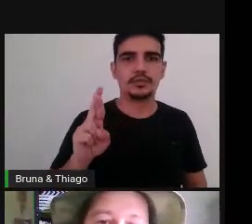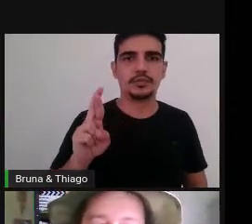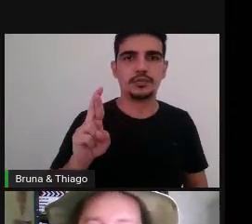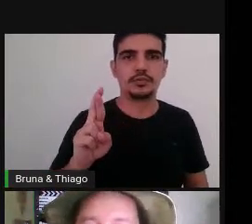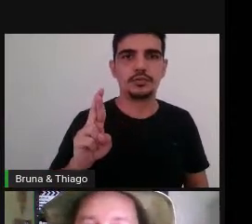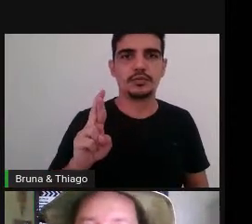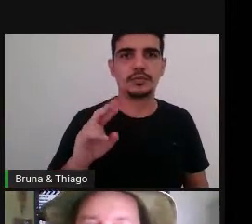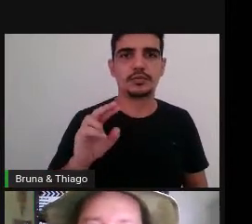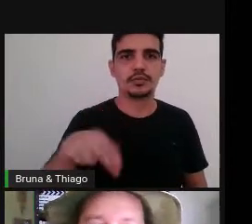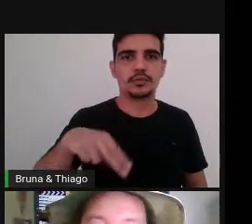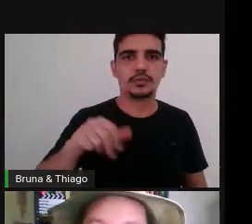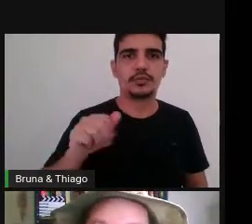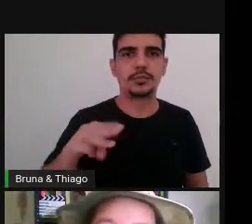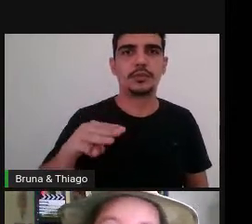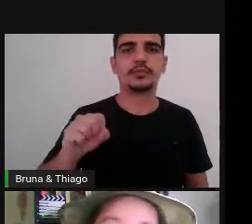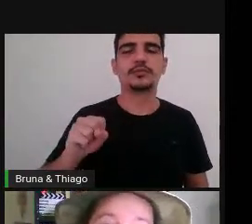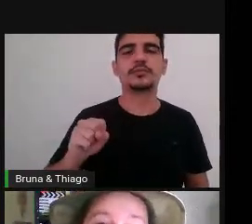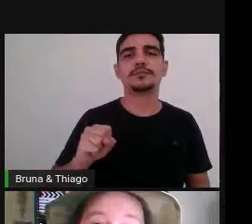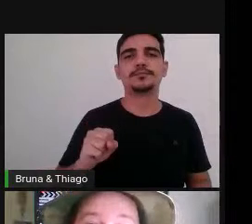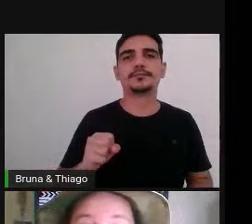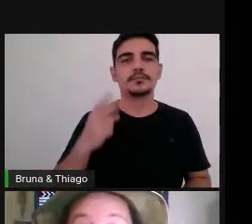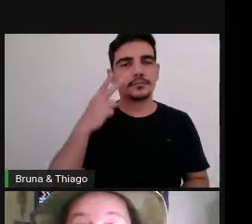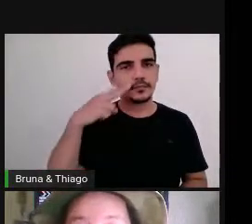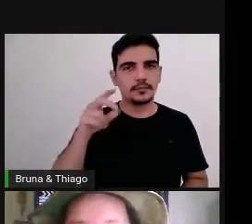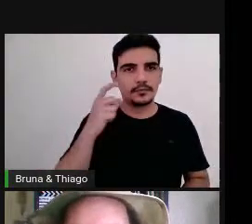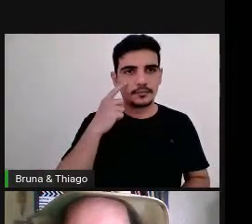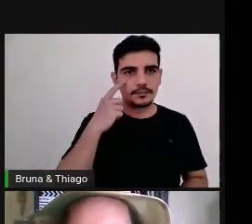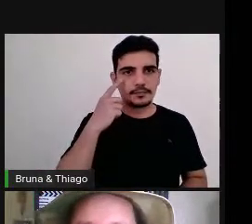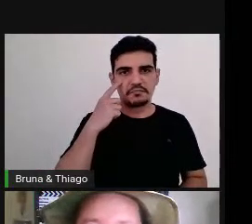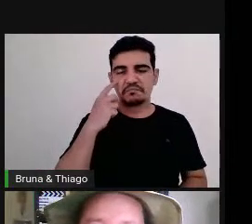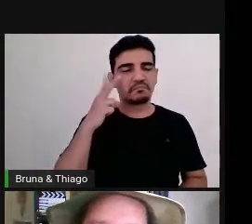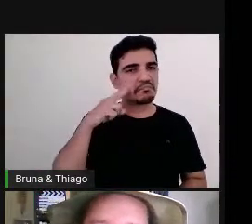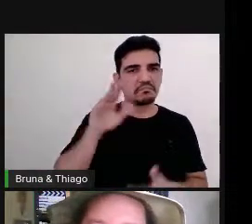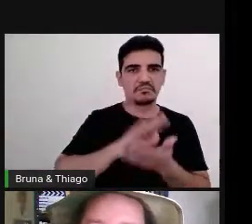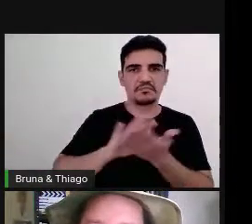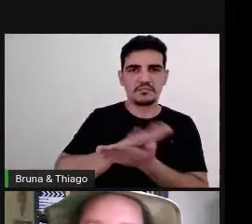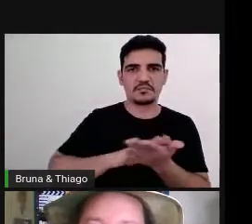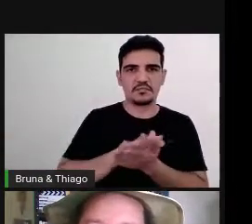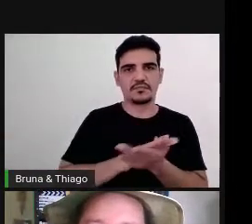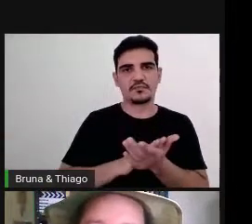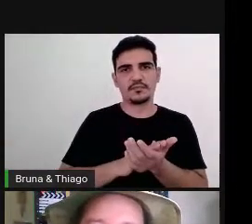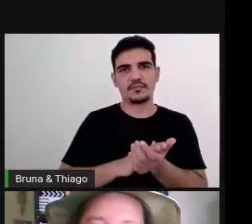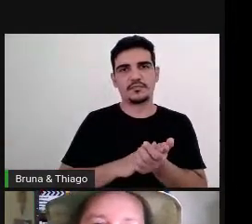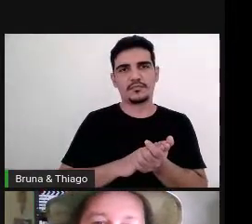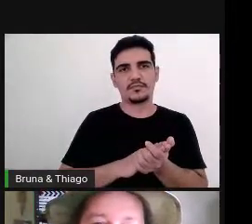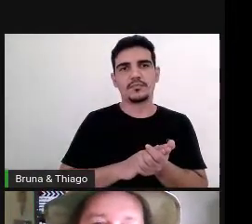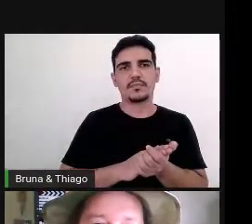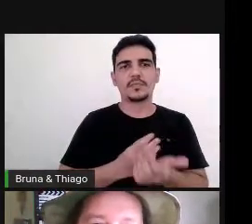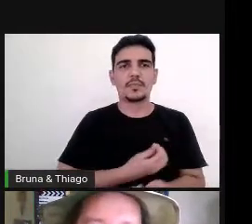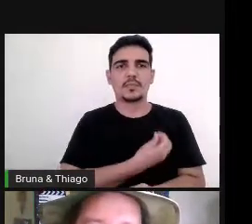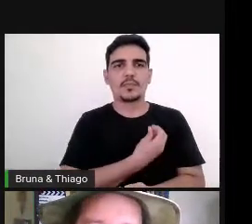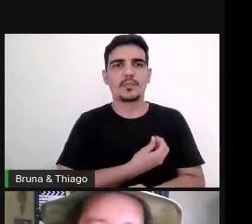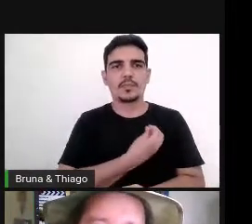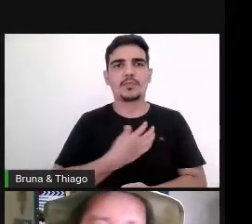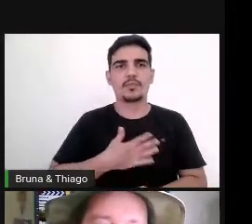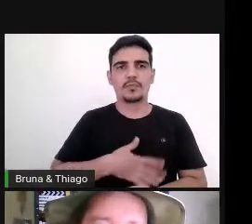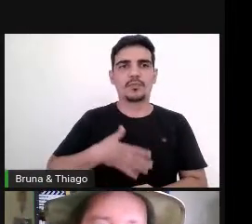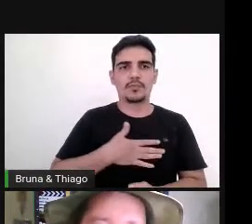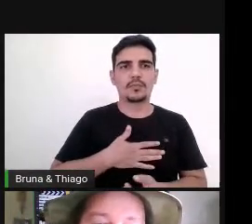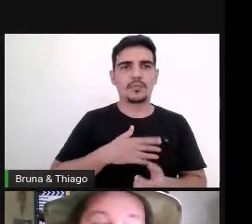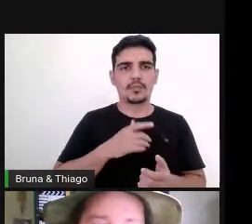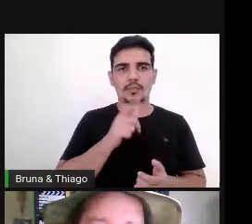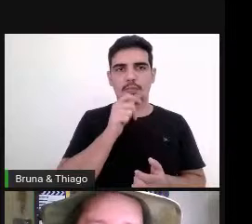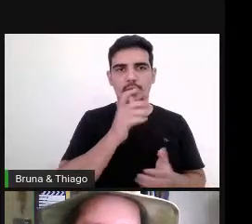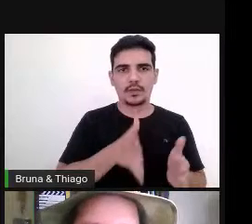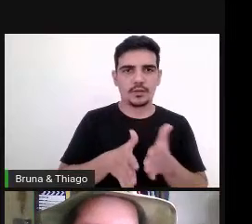cobras. Essa aqui é a Micrurus surinamense, ela é aquática, né? Ela adora ficar dentro da água. A Micrurus rimpric, observe que não